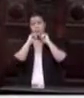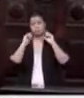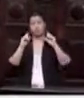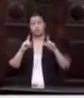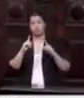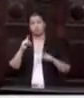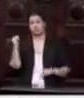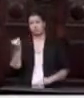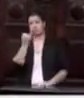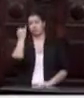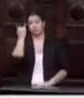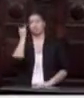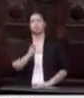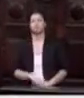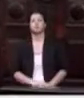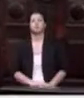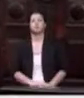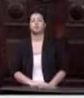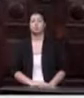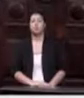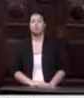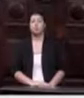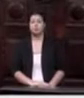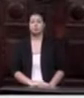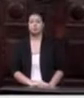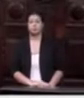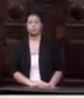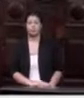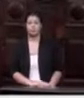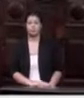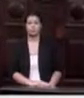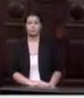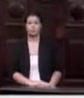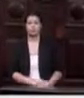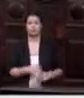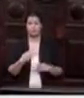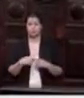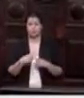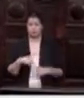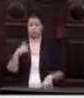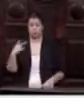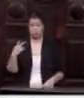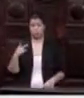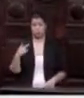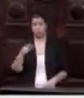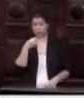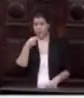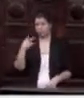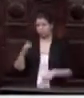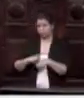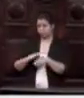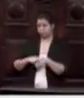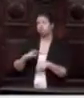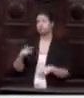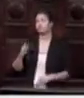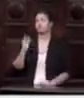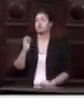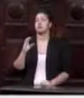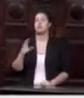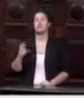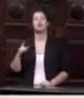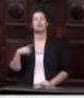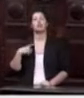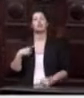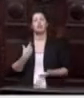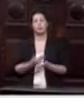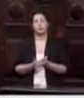como algo importante, porque a opinião do Tribunal de Contas, supostamente, tem como